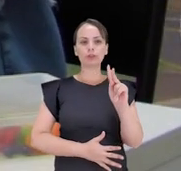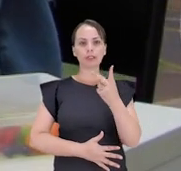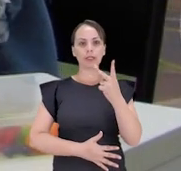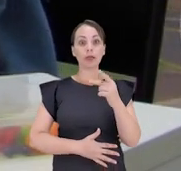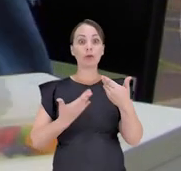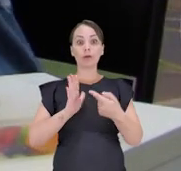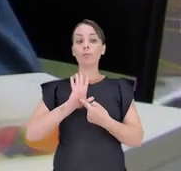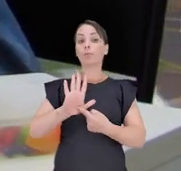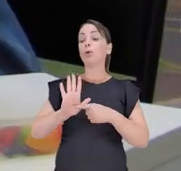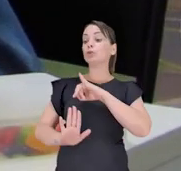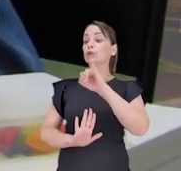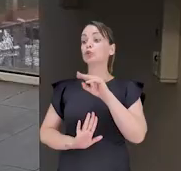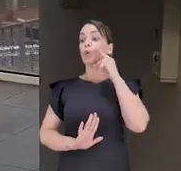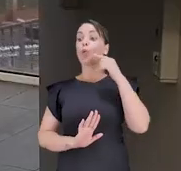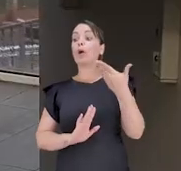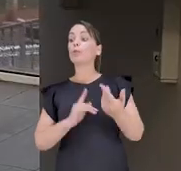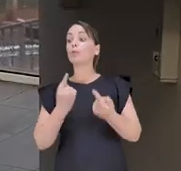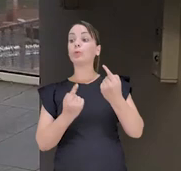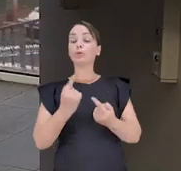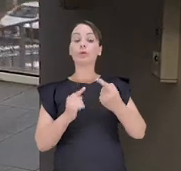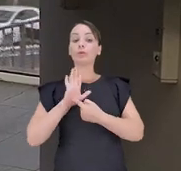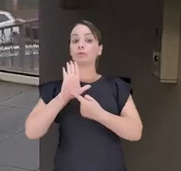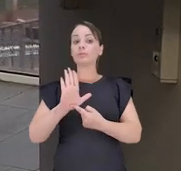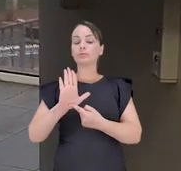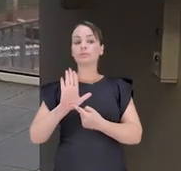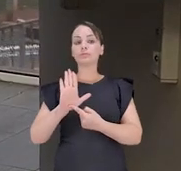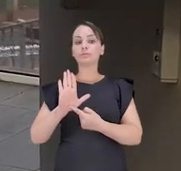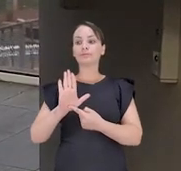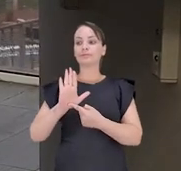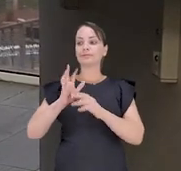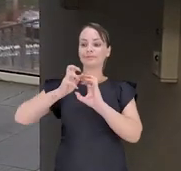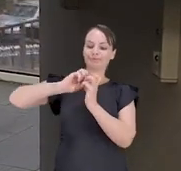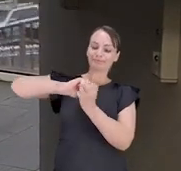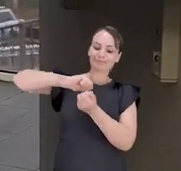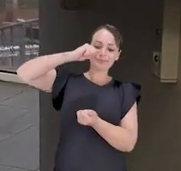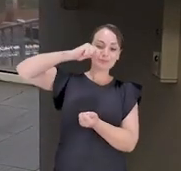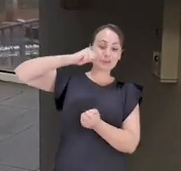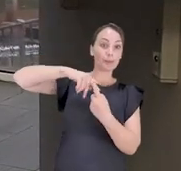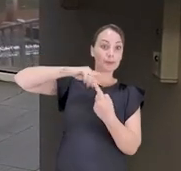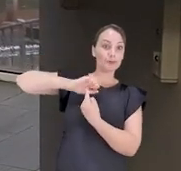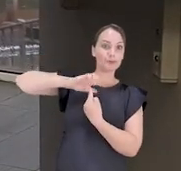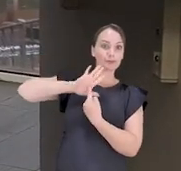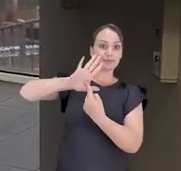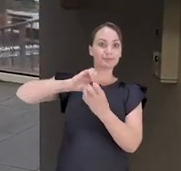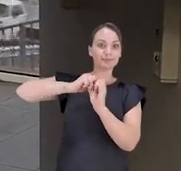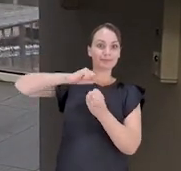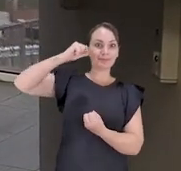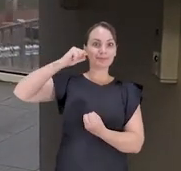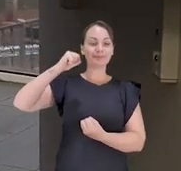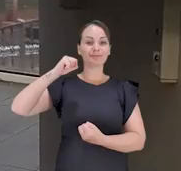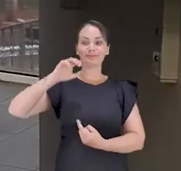pro pessoal, Ju, qual que é essa daqui? Sim, ó. Abre e mostra já pro pessoal. Vou mostrar aqui pra vocês. Explica que são quatro